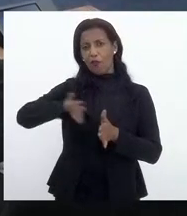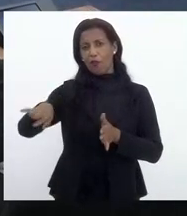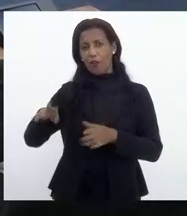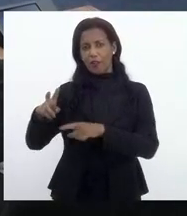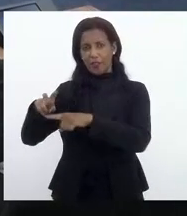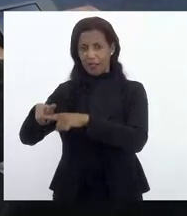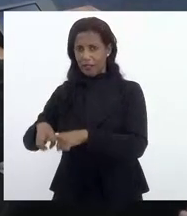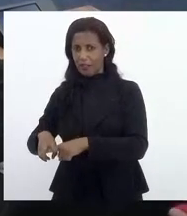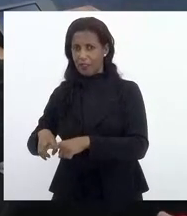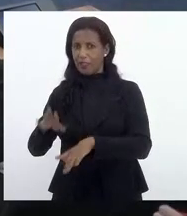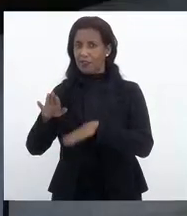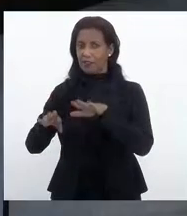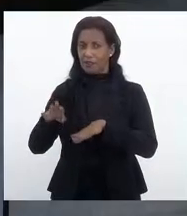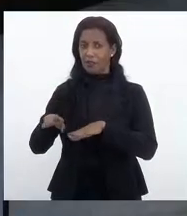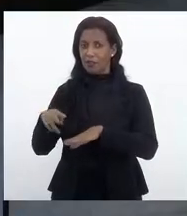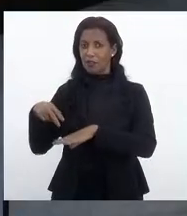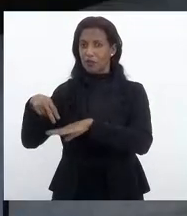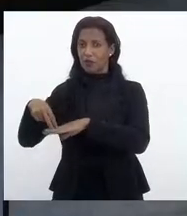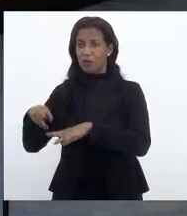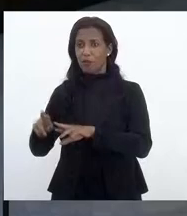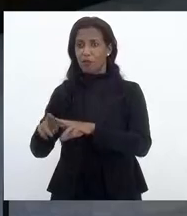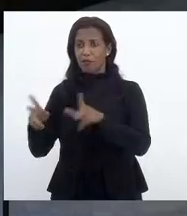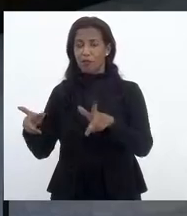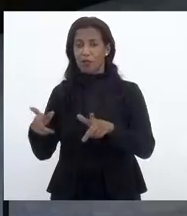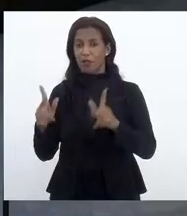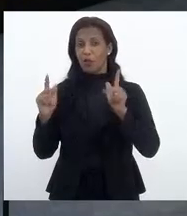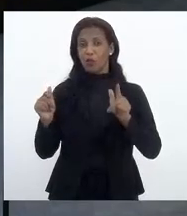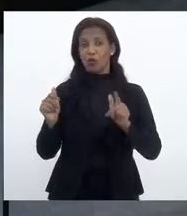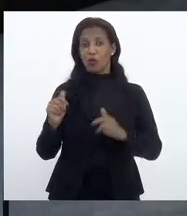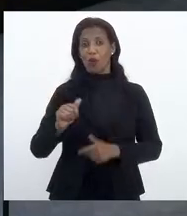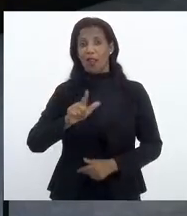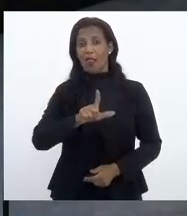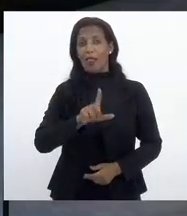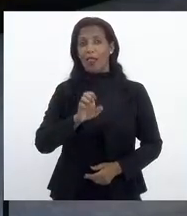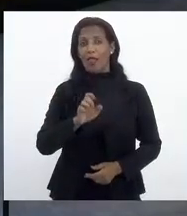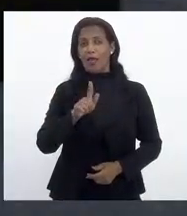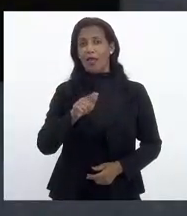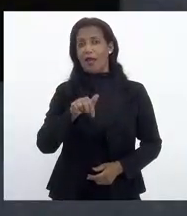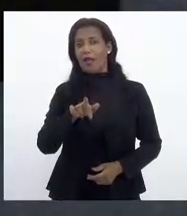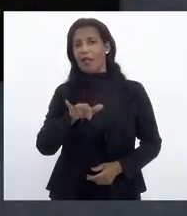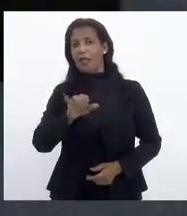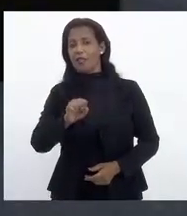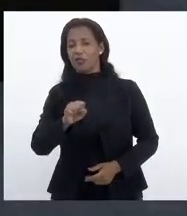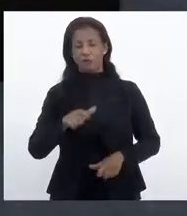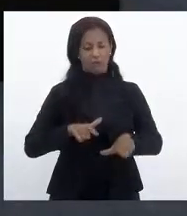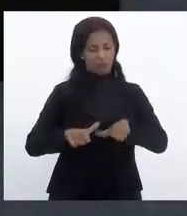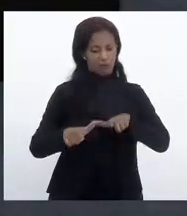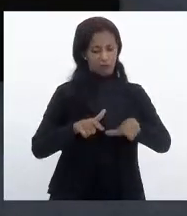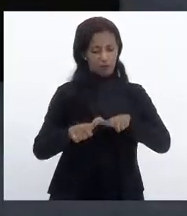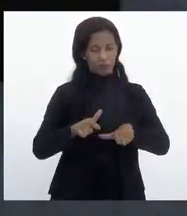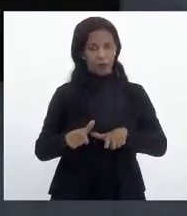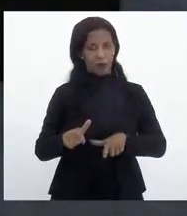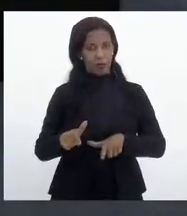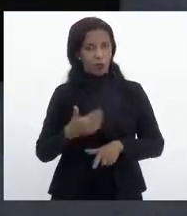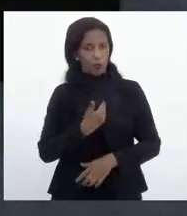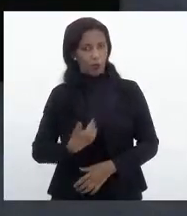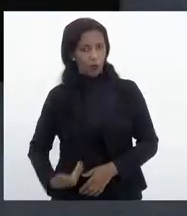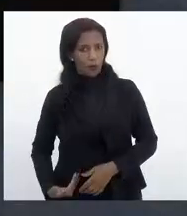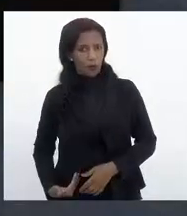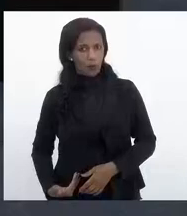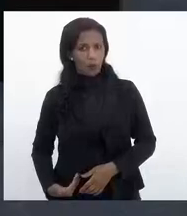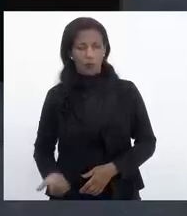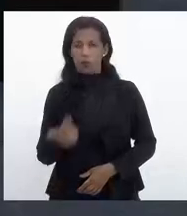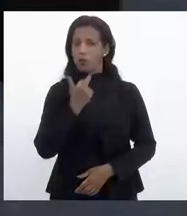do Governo talvez se eu tivesse uma posição diferenciada como sua mãe falou sua legalista né e o servidor ou empregado público